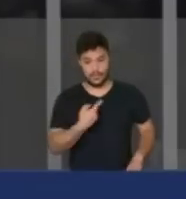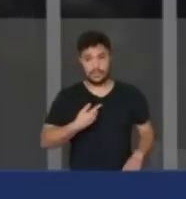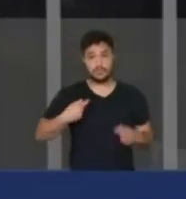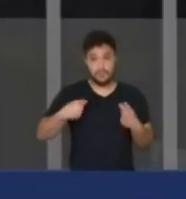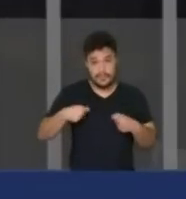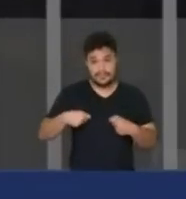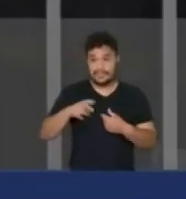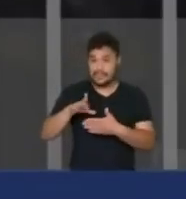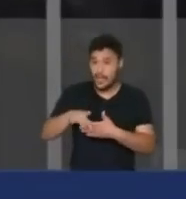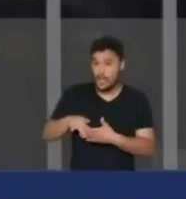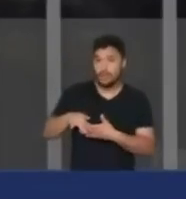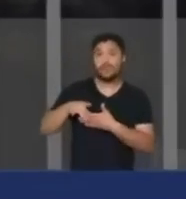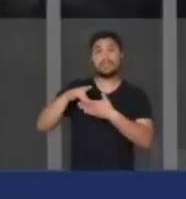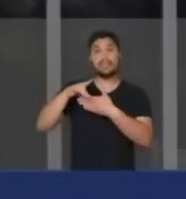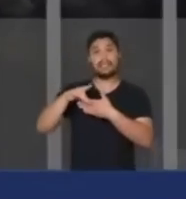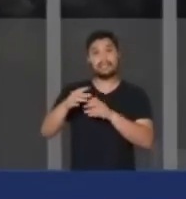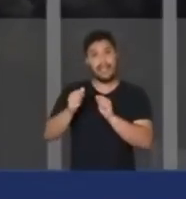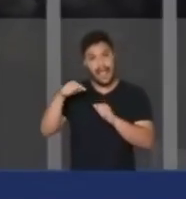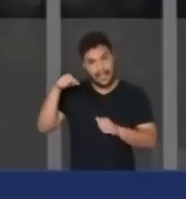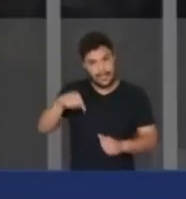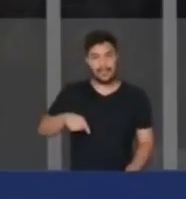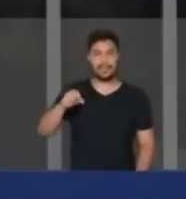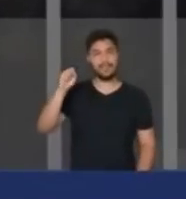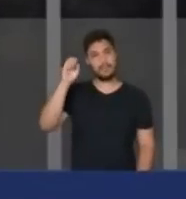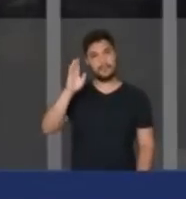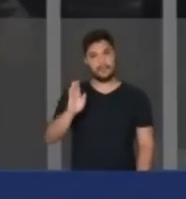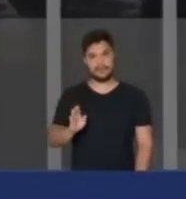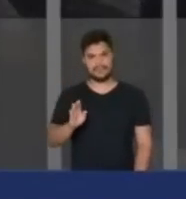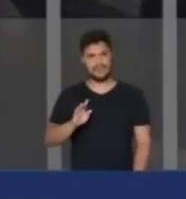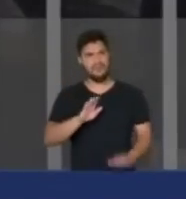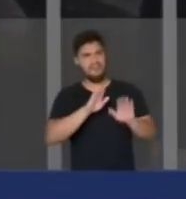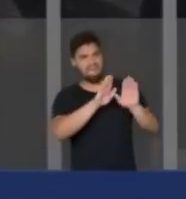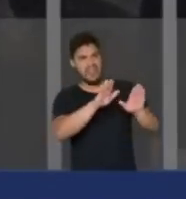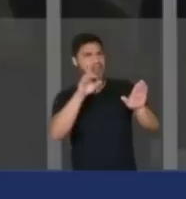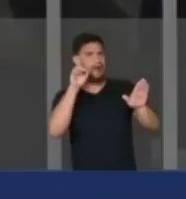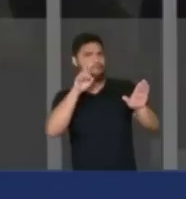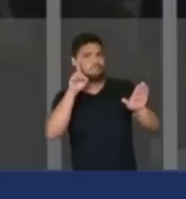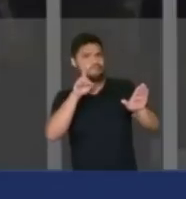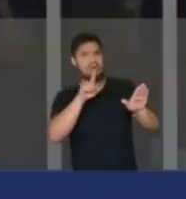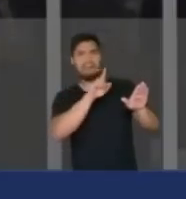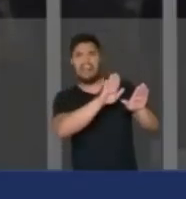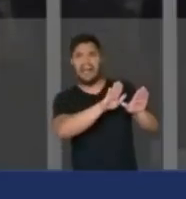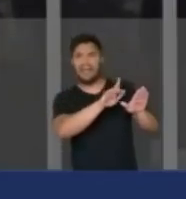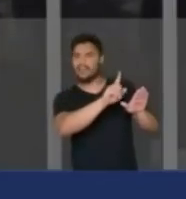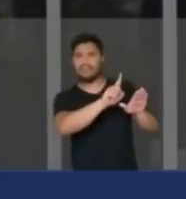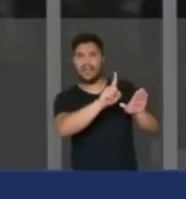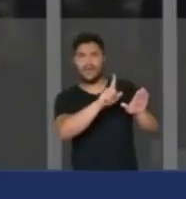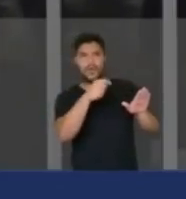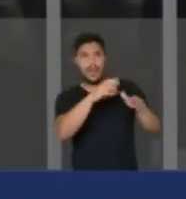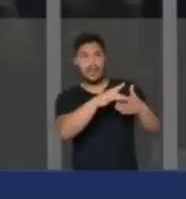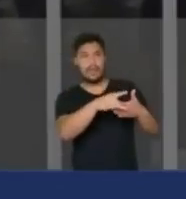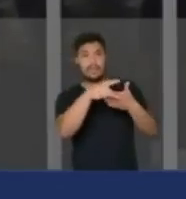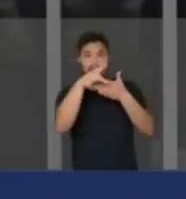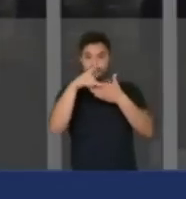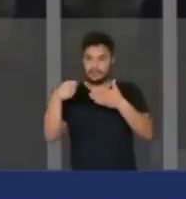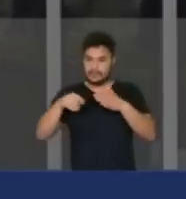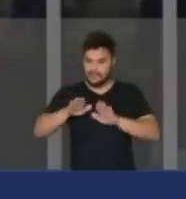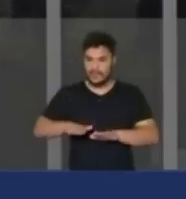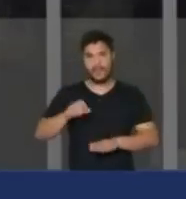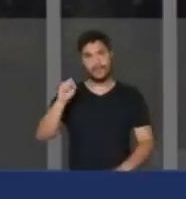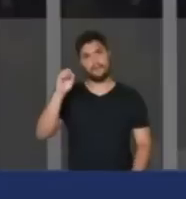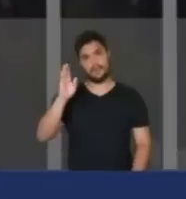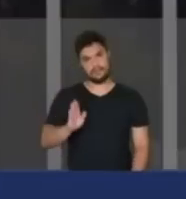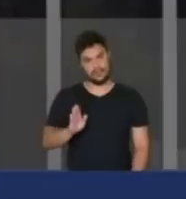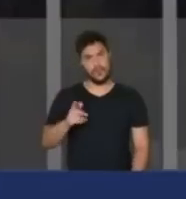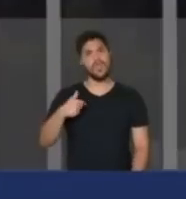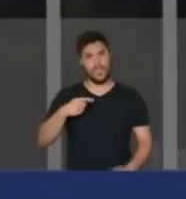liderança de bolsonaro não em Orlando não na América mas aqui no Brasil você tira essa